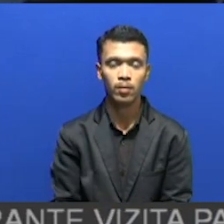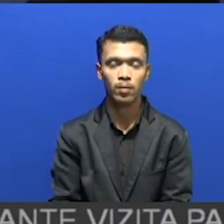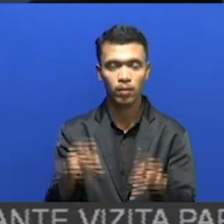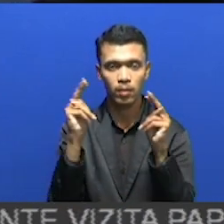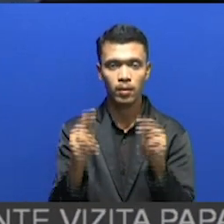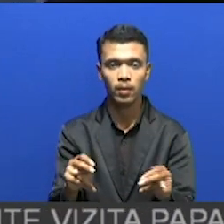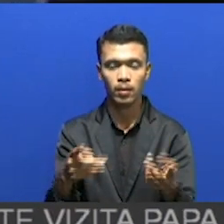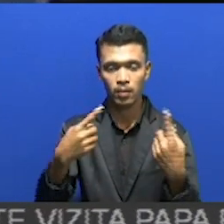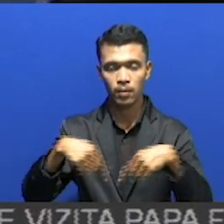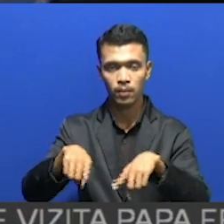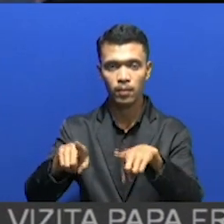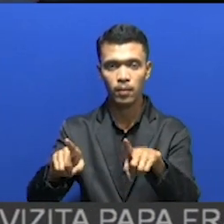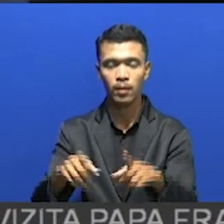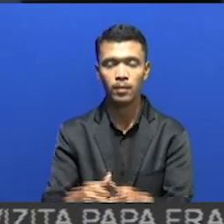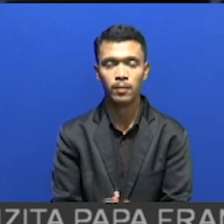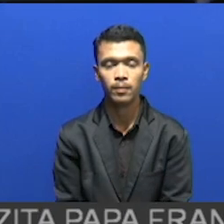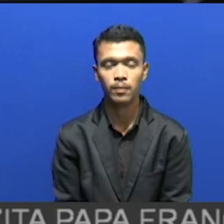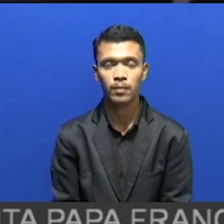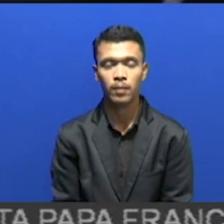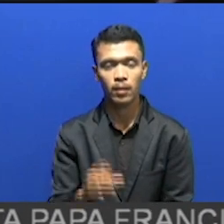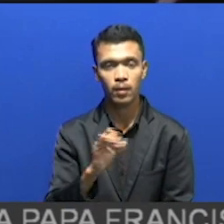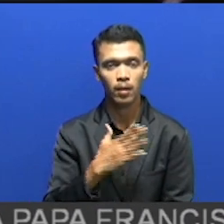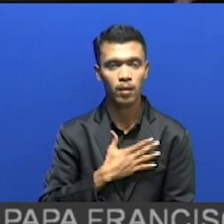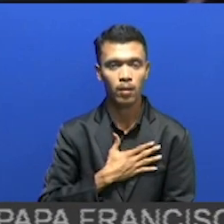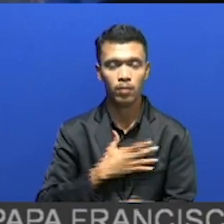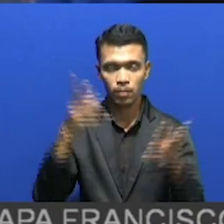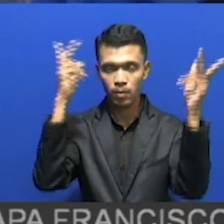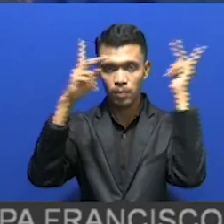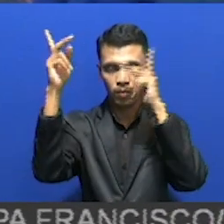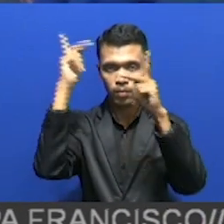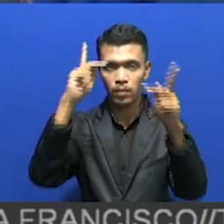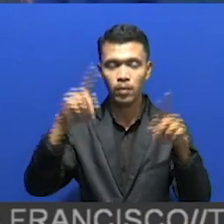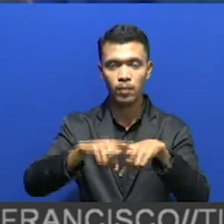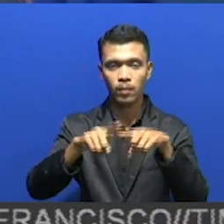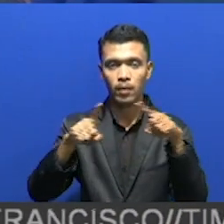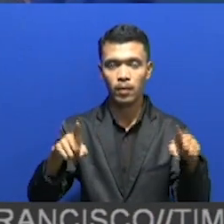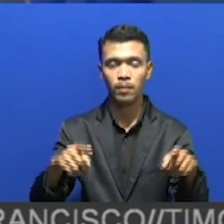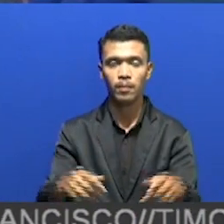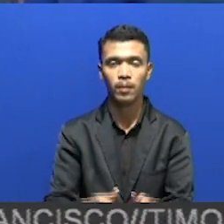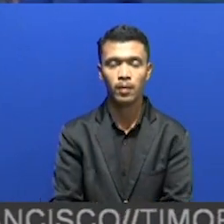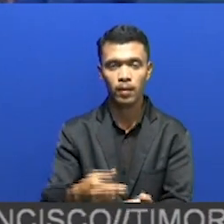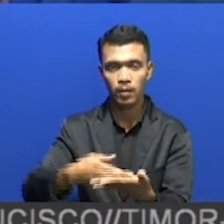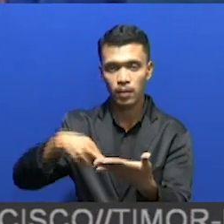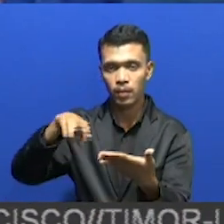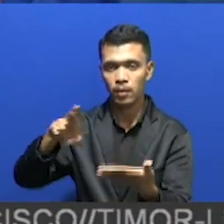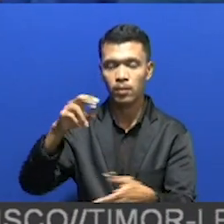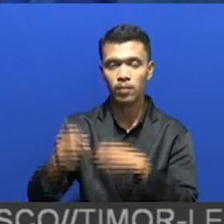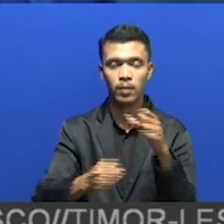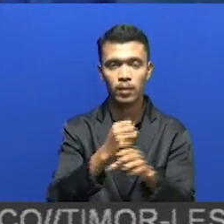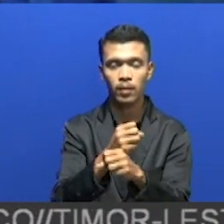que vá. Tem que vá. Tem uma caunha preocupação, mas é esforço, Macarnia, registro em